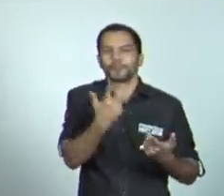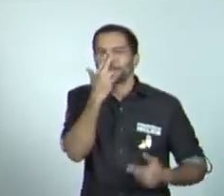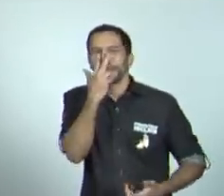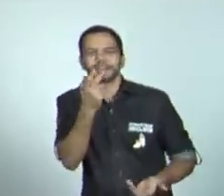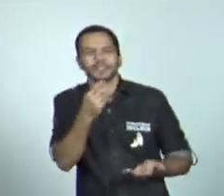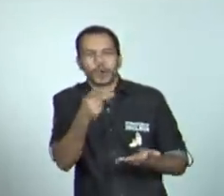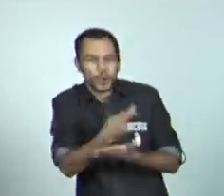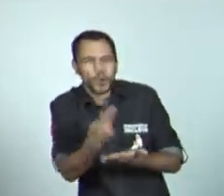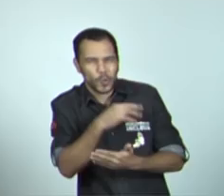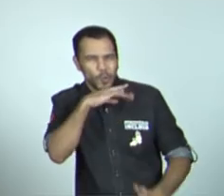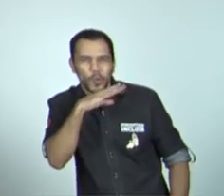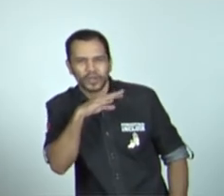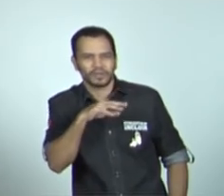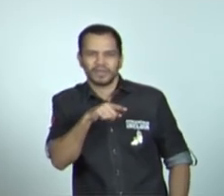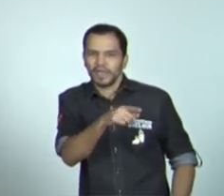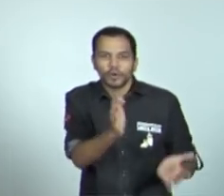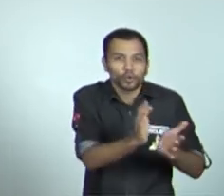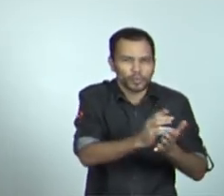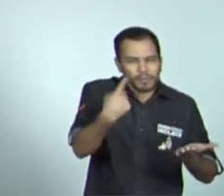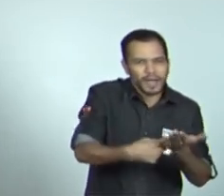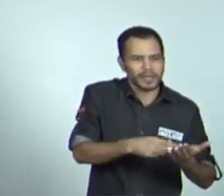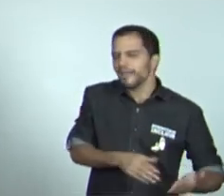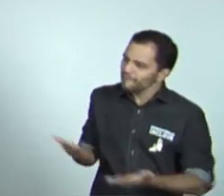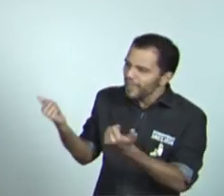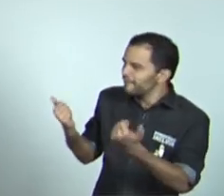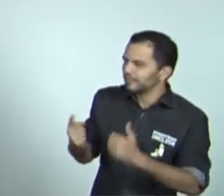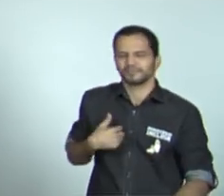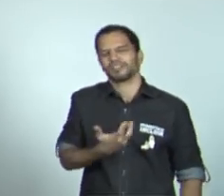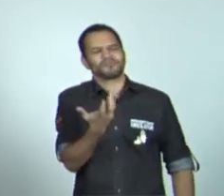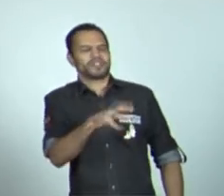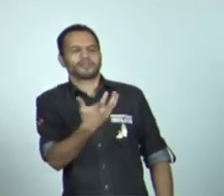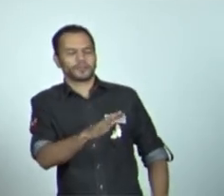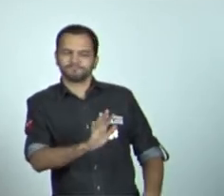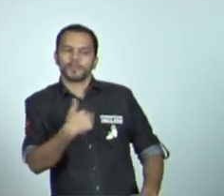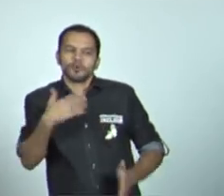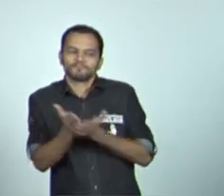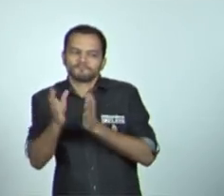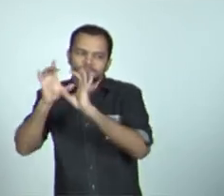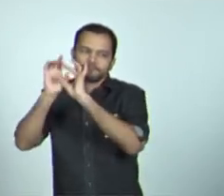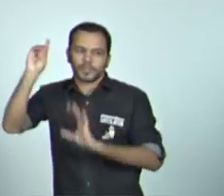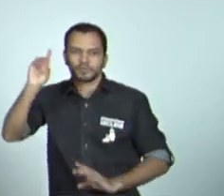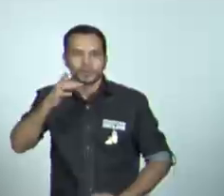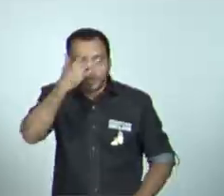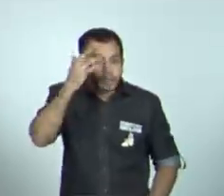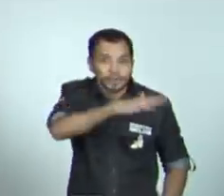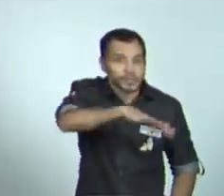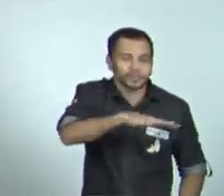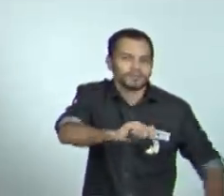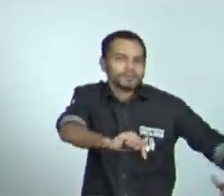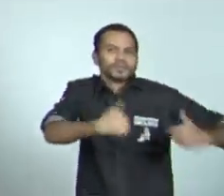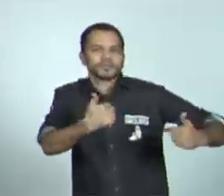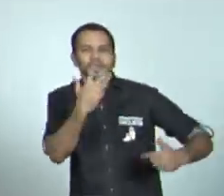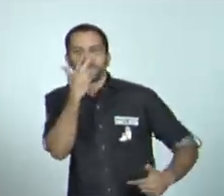e quando você não concorda com opinião deles e todo mundo pensa outra maneira ele se volta contra você